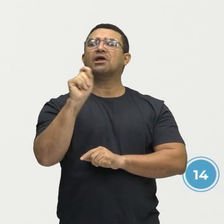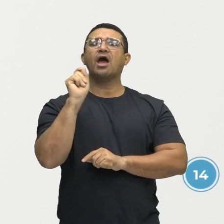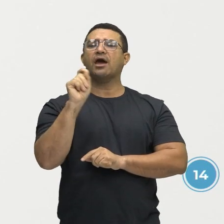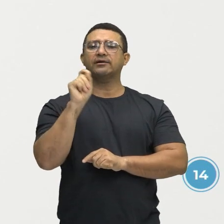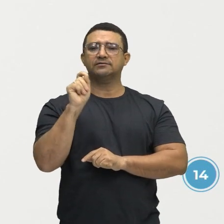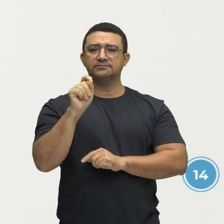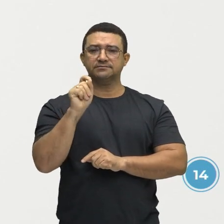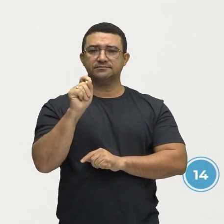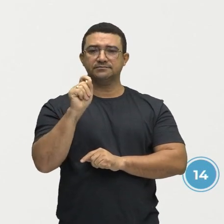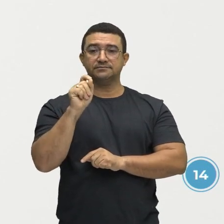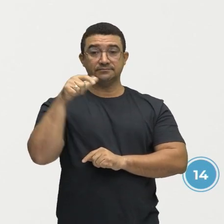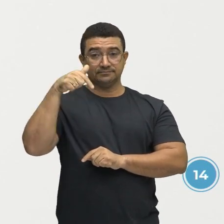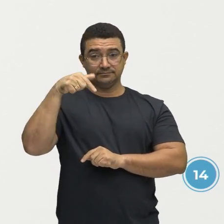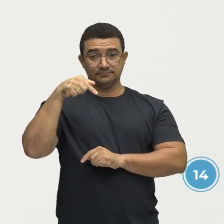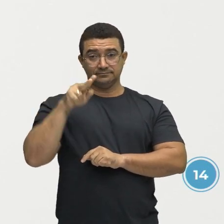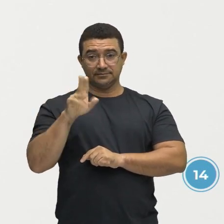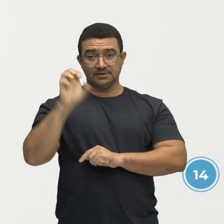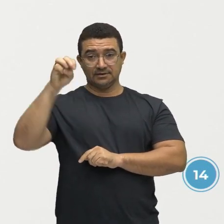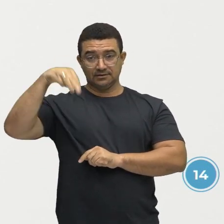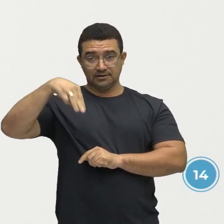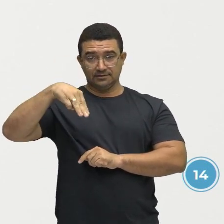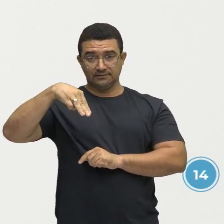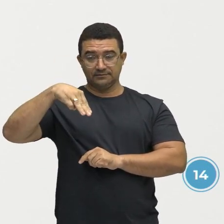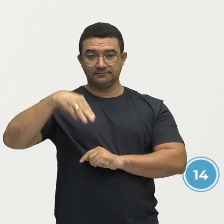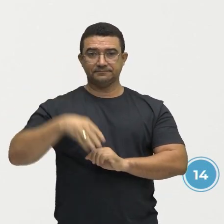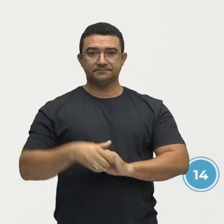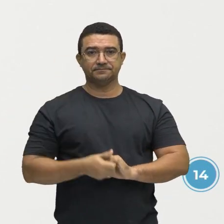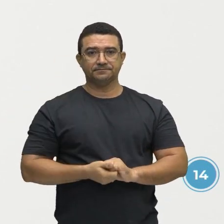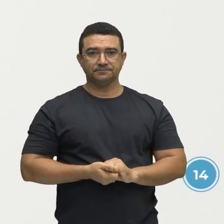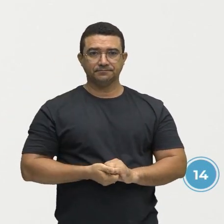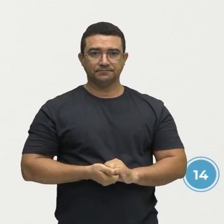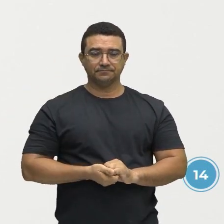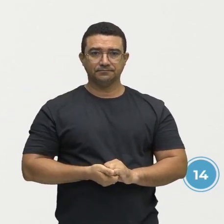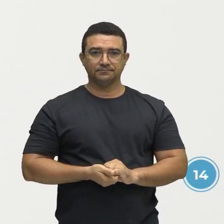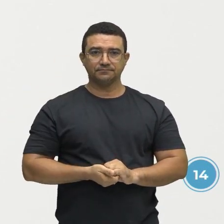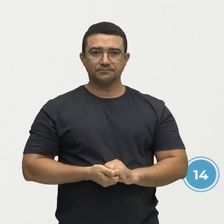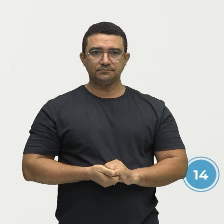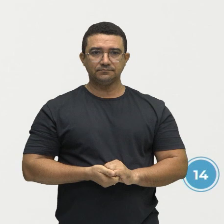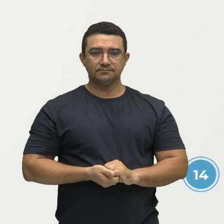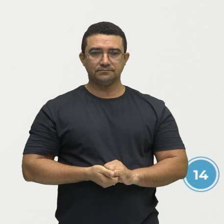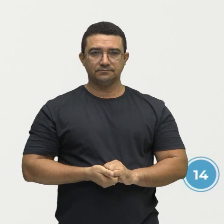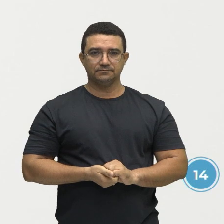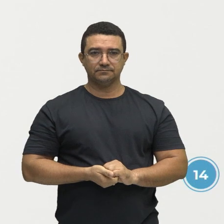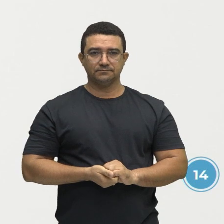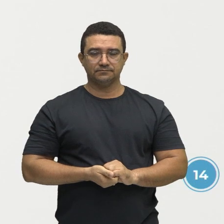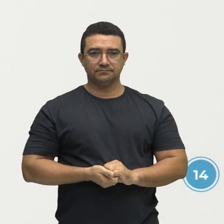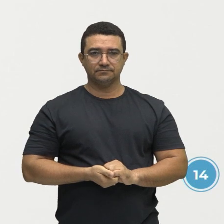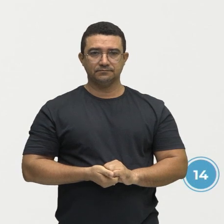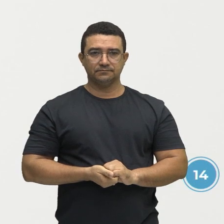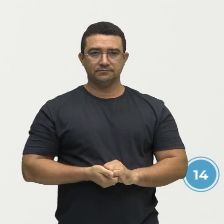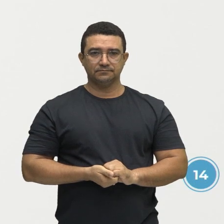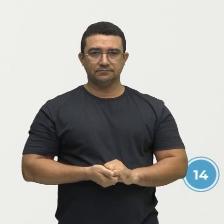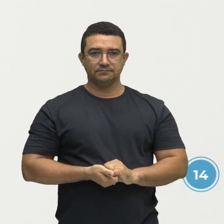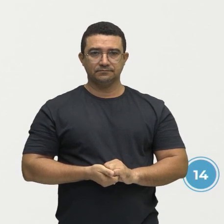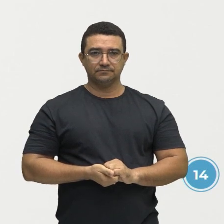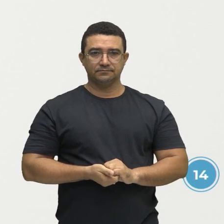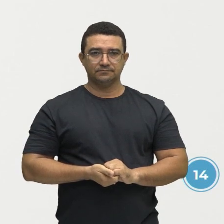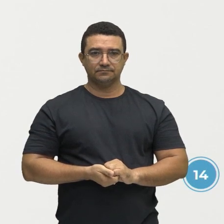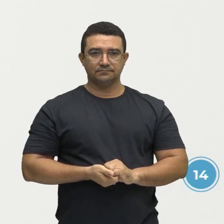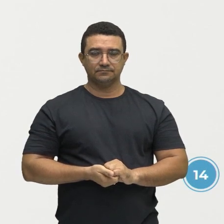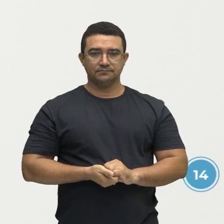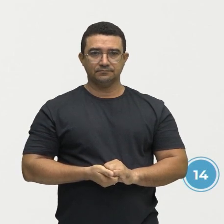who. É um som como se fosse um R, não é? Who, who. Quando eu utilizo essa pergunta, eu quero